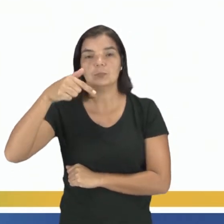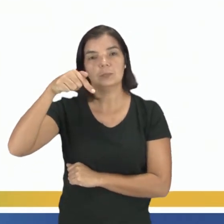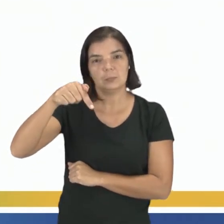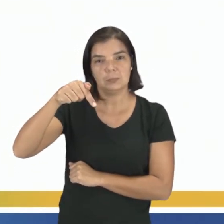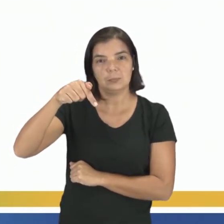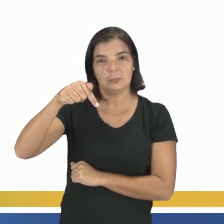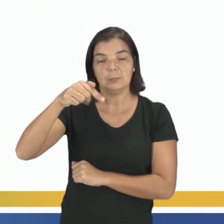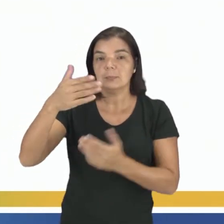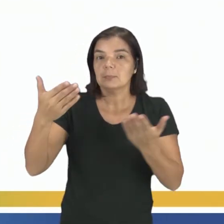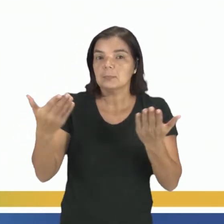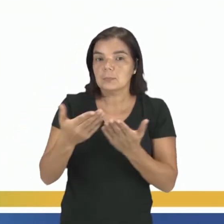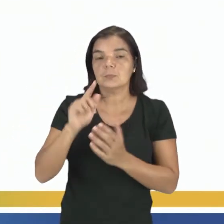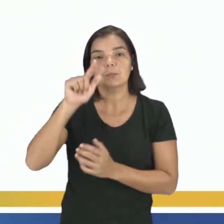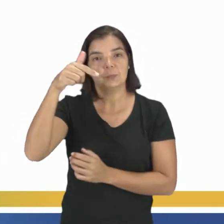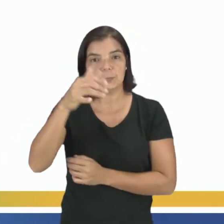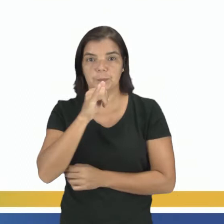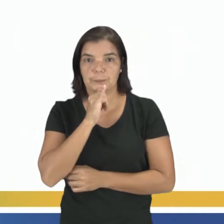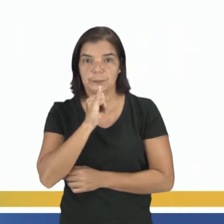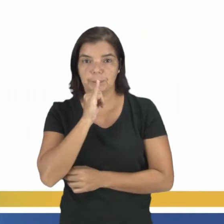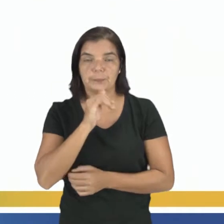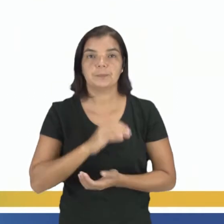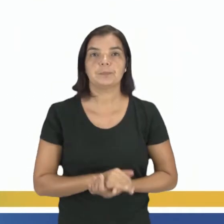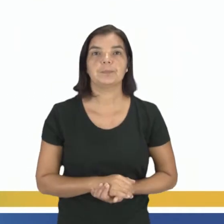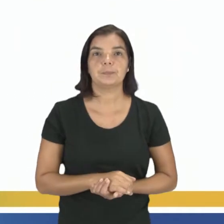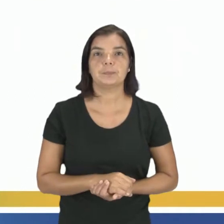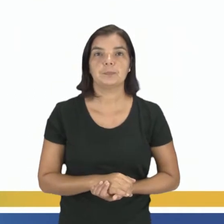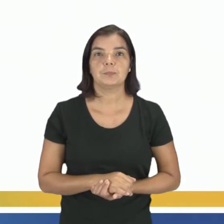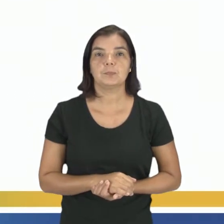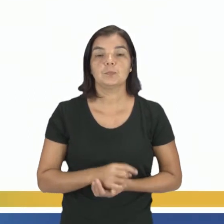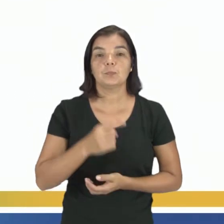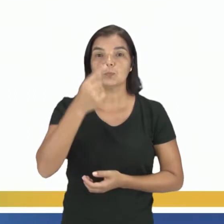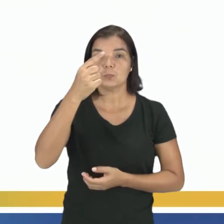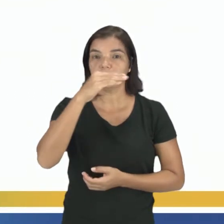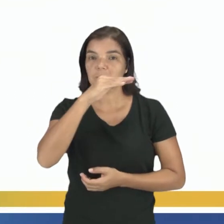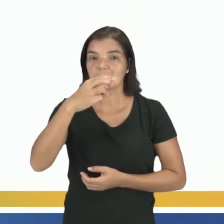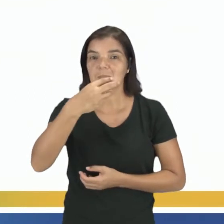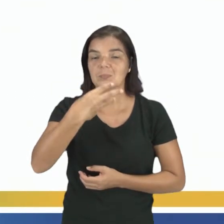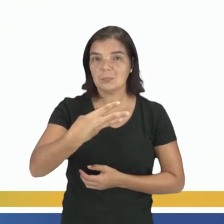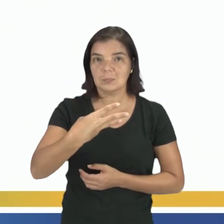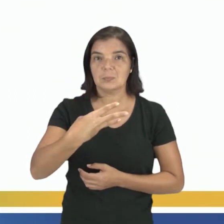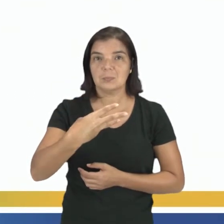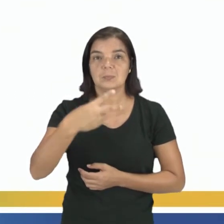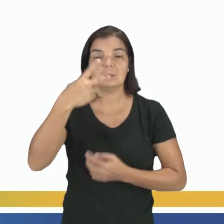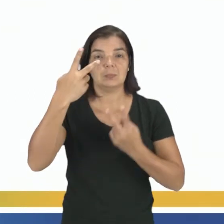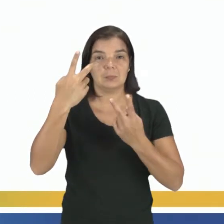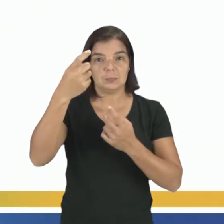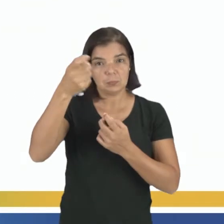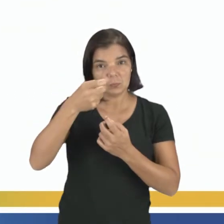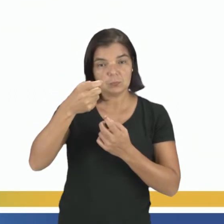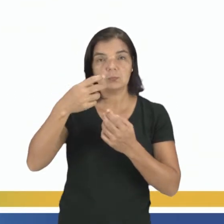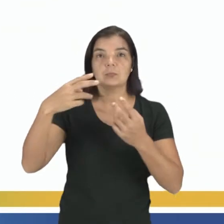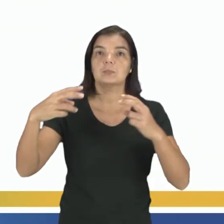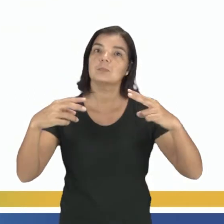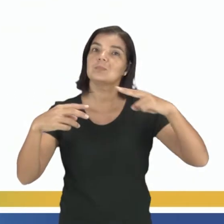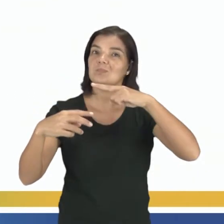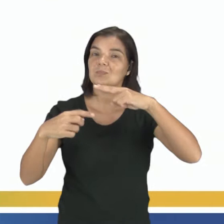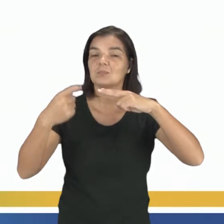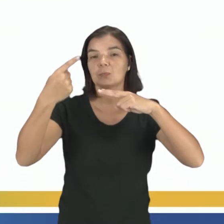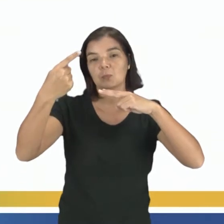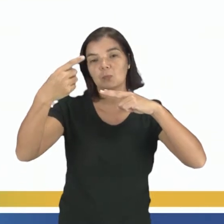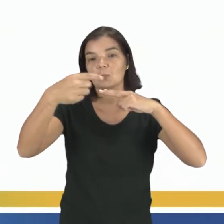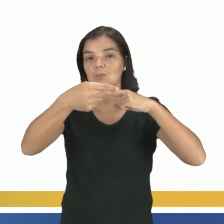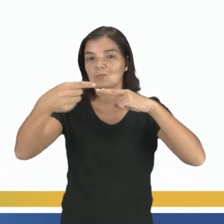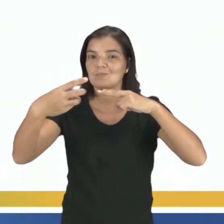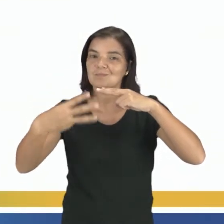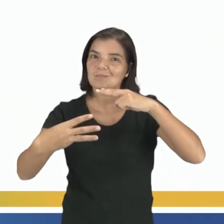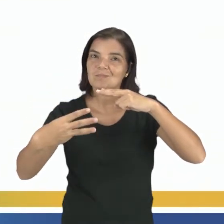7. Agora, um outro exemplo. 1/3 elevado a x é menor do que 1/3 elevado a 2. Aqui as nossas